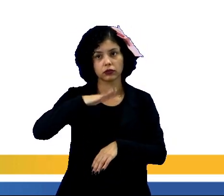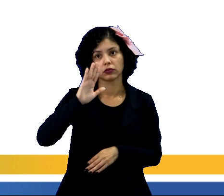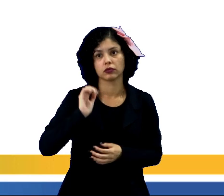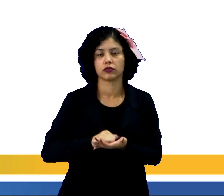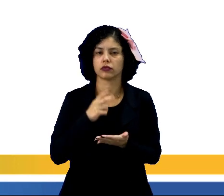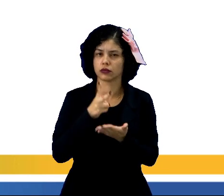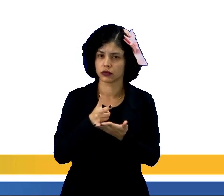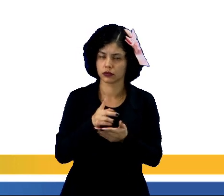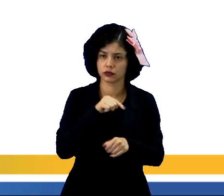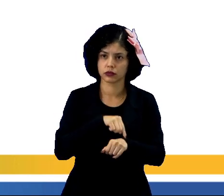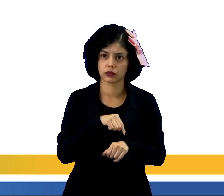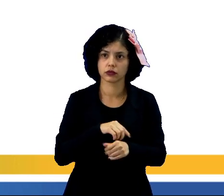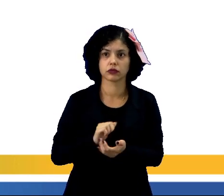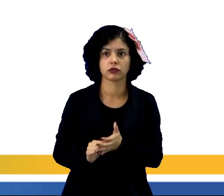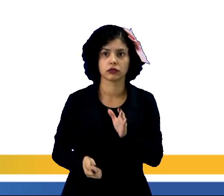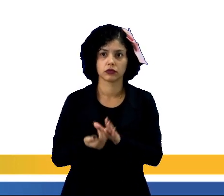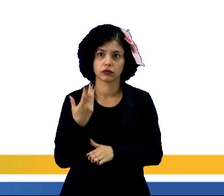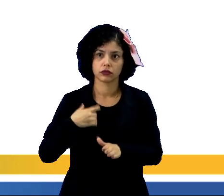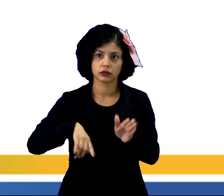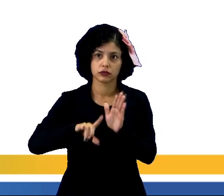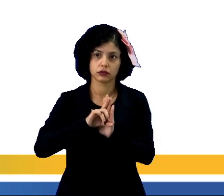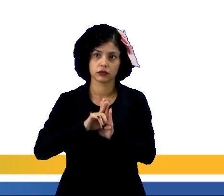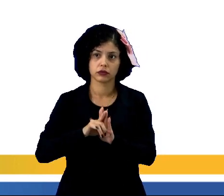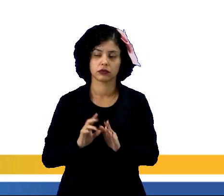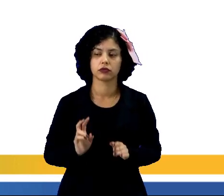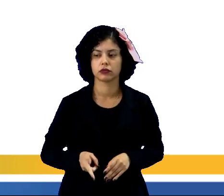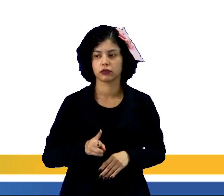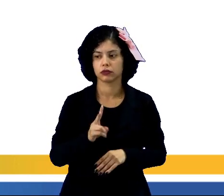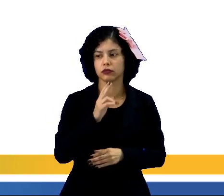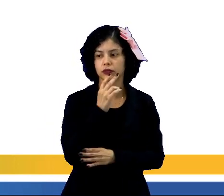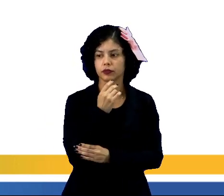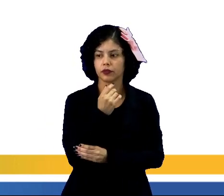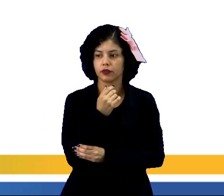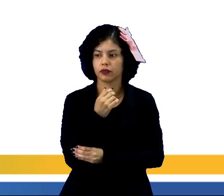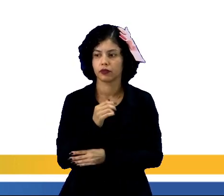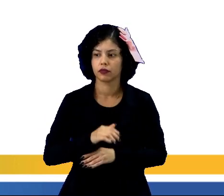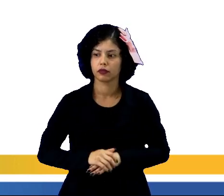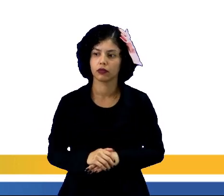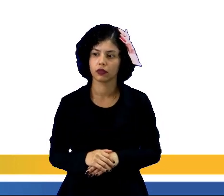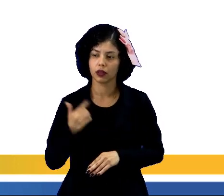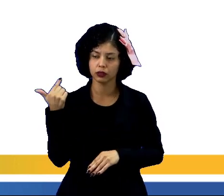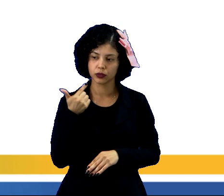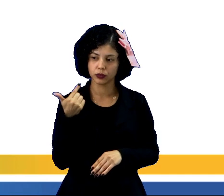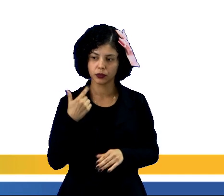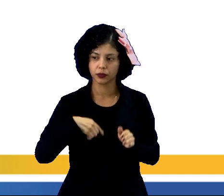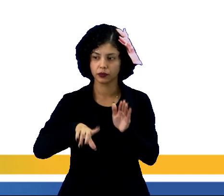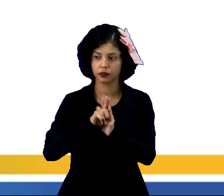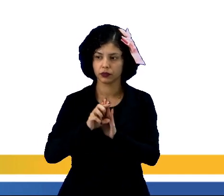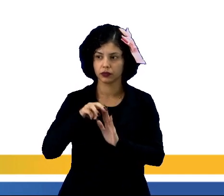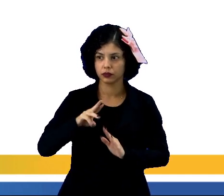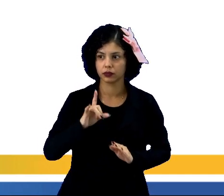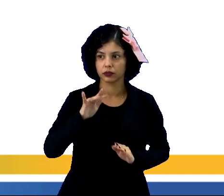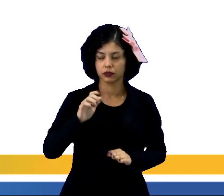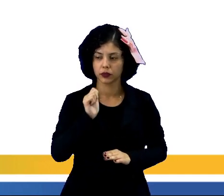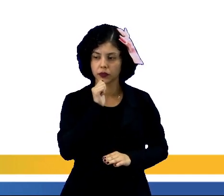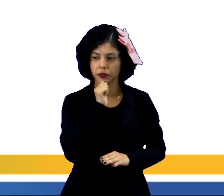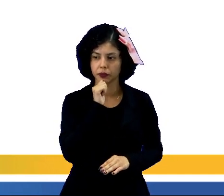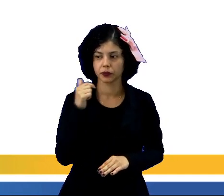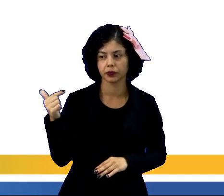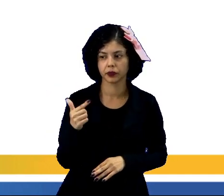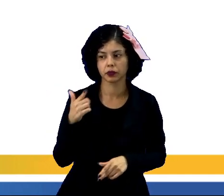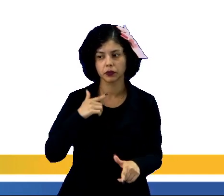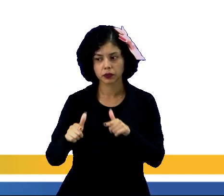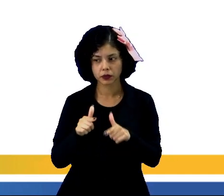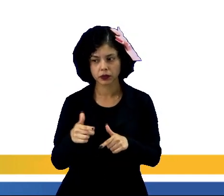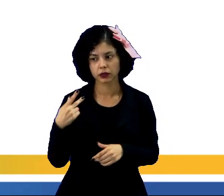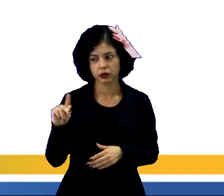tempo, o que deu origem à lei da segregação independente, mais conhecida como a segunda lei de Mendel. Ou seja, no segundo